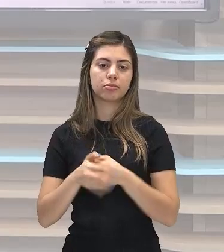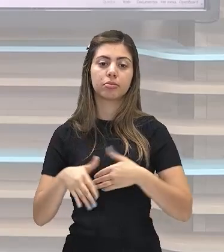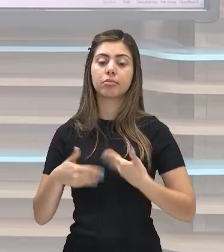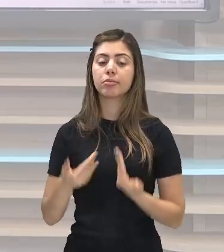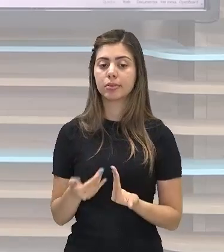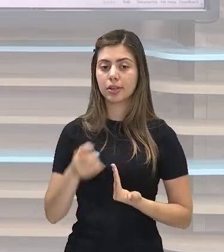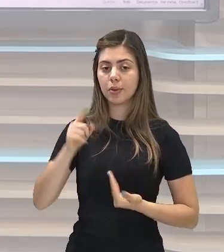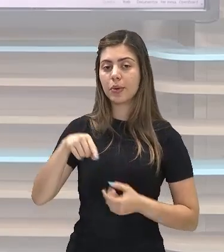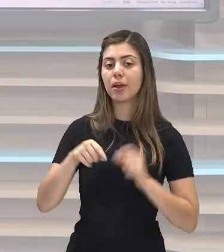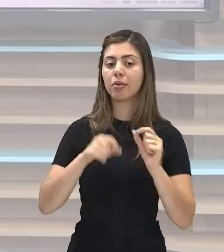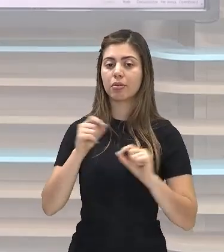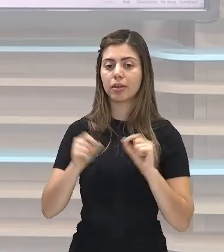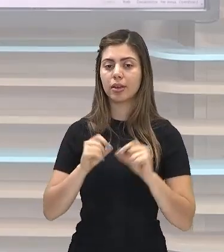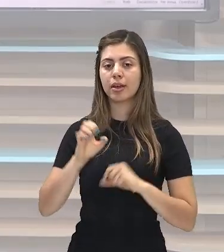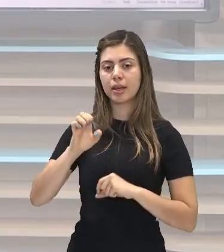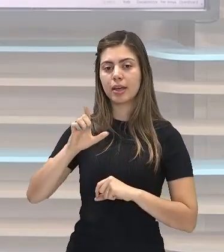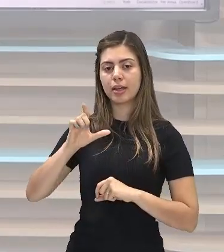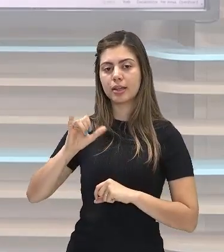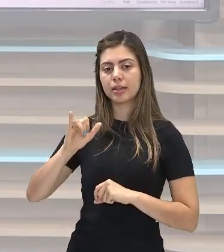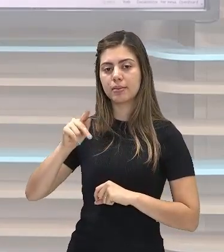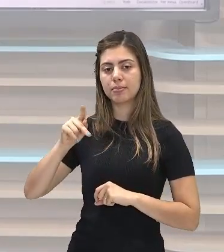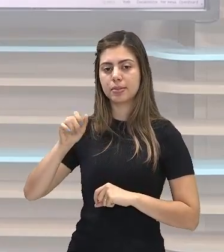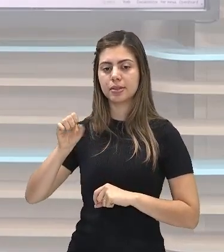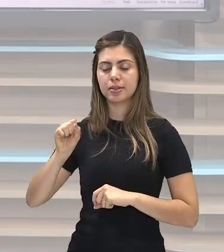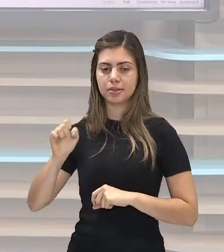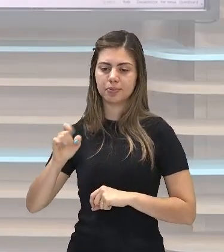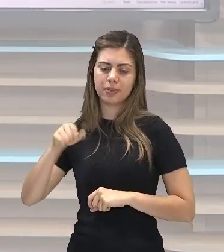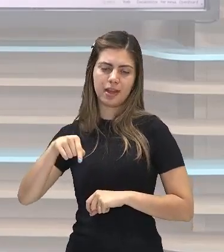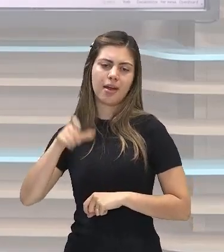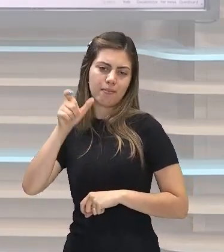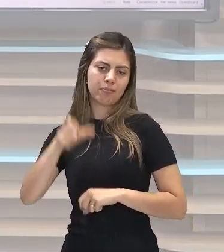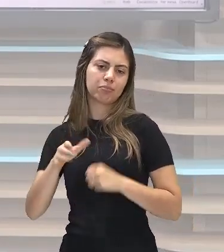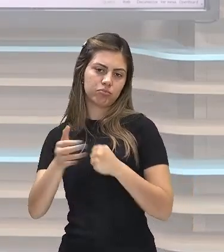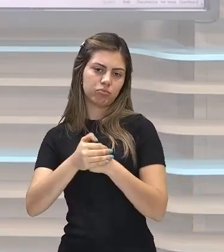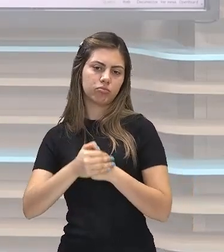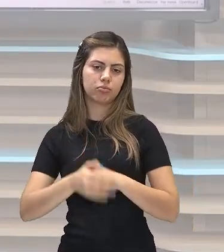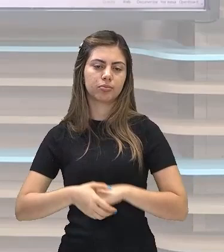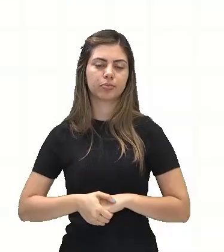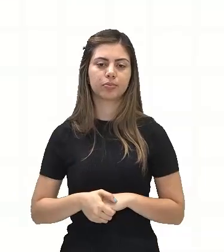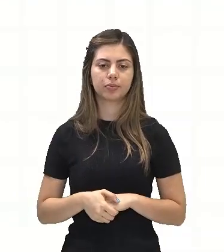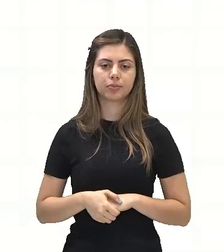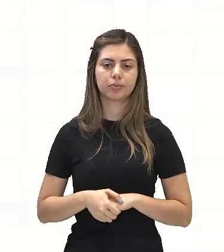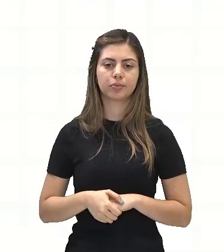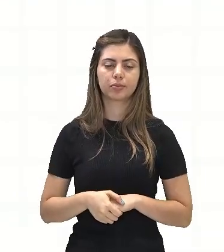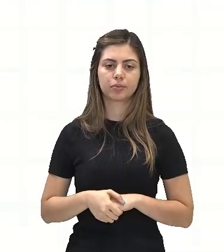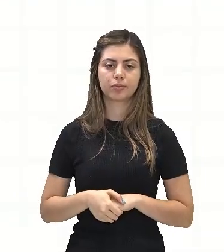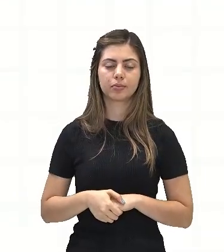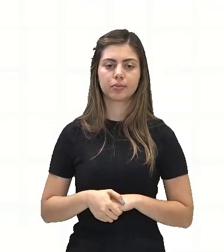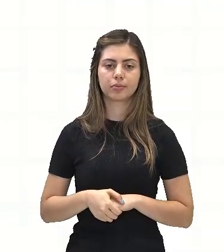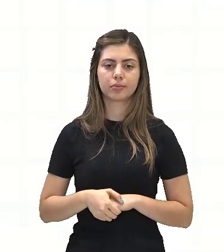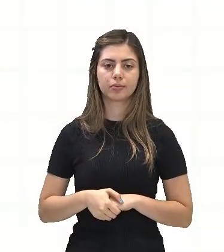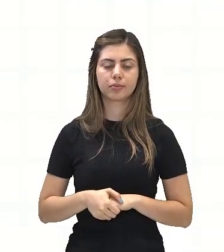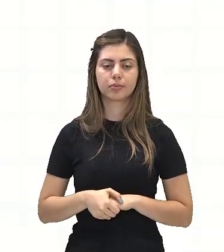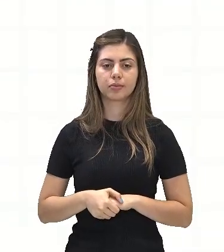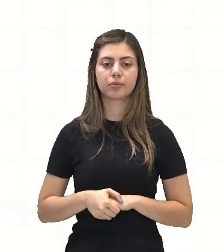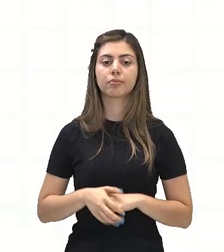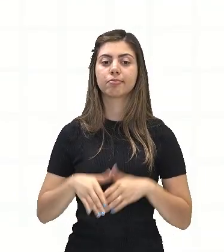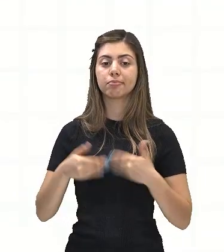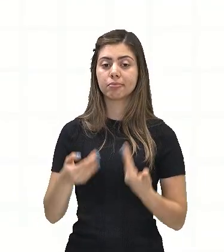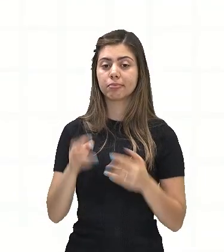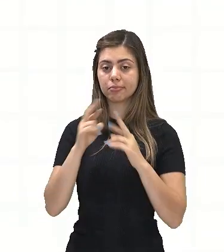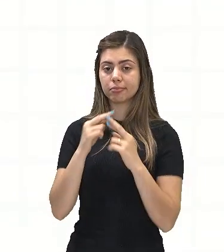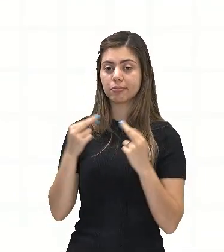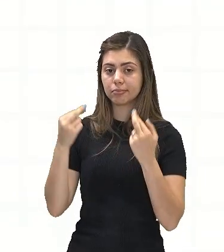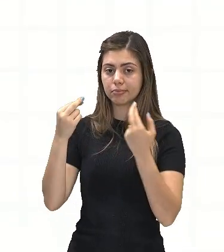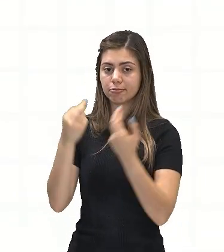se chamar de elipse, mas é esse processo do sujeito oculto. Olhem aqui, coloca no ar, por favor. A